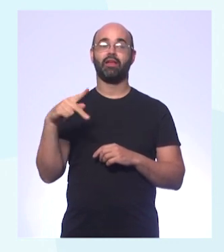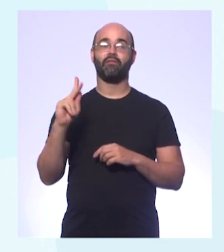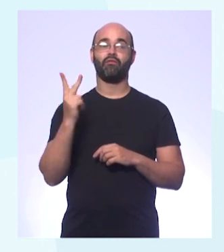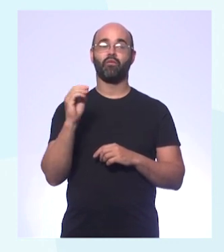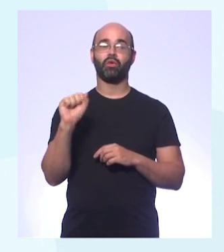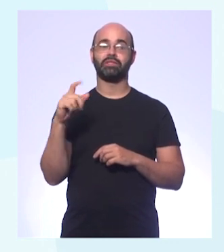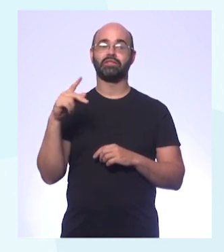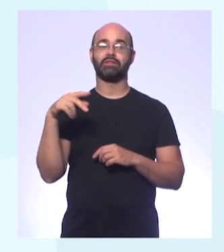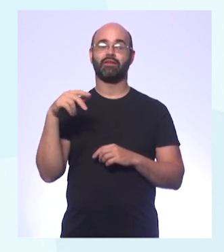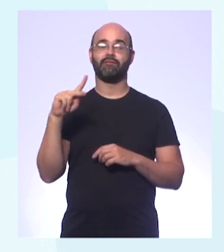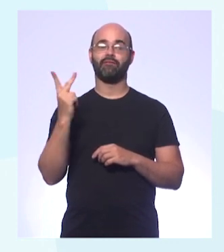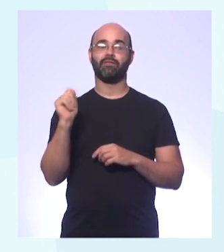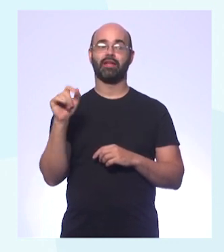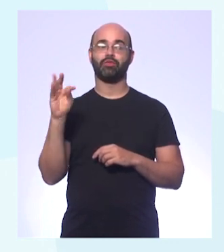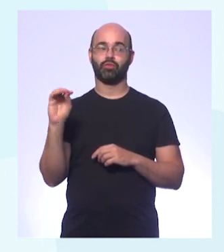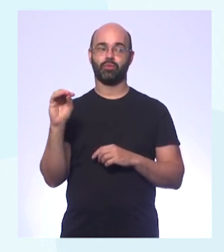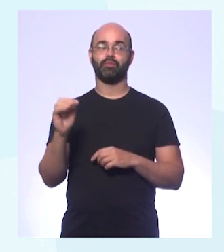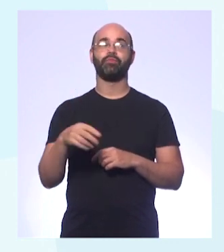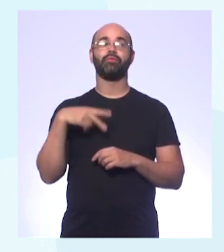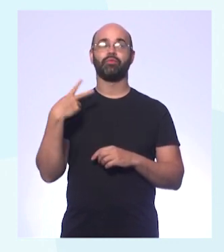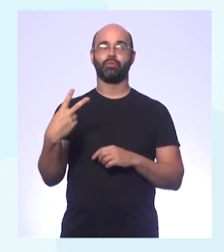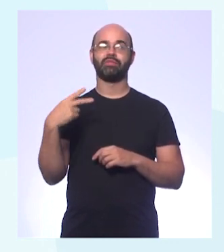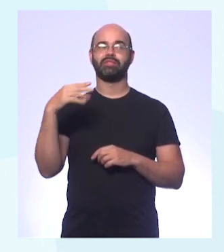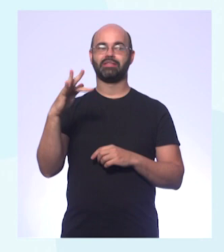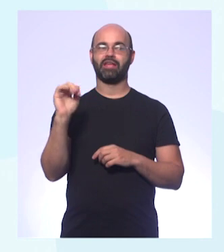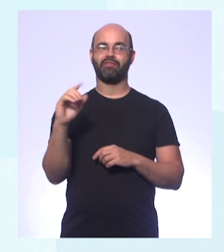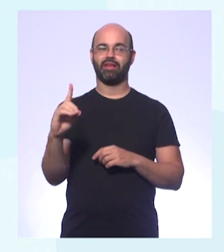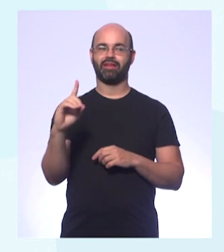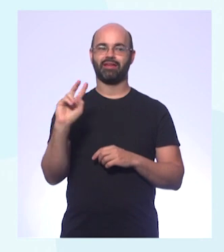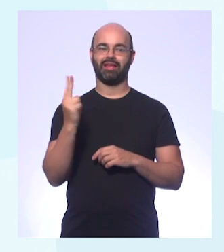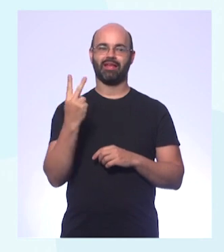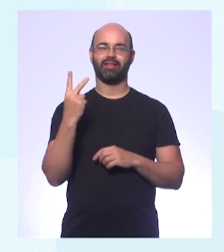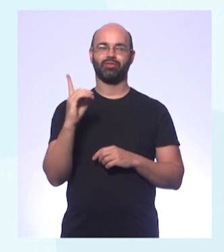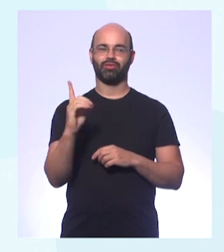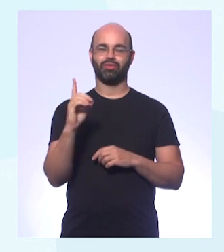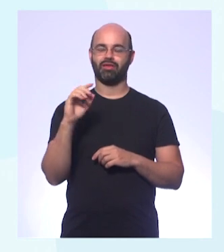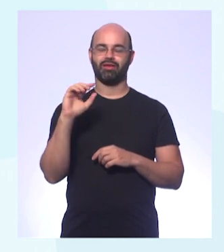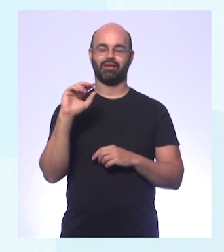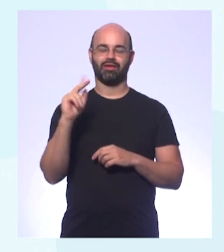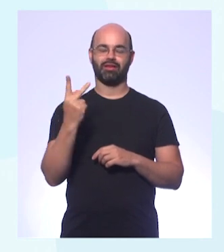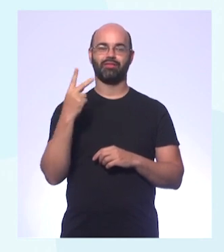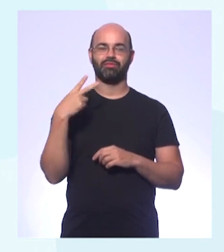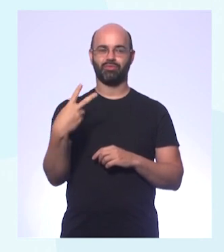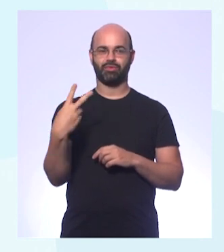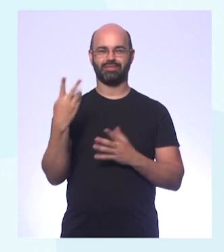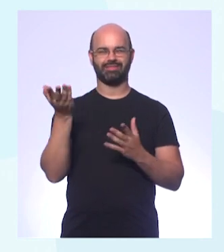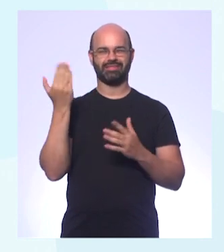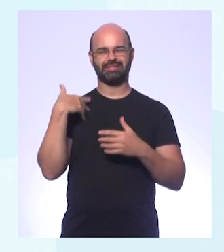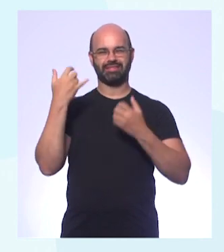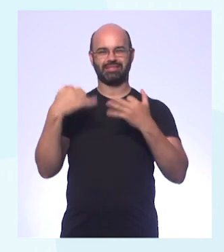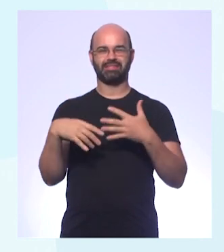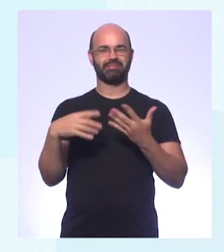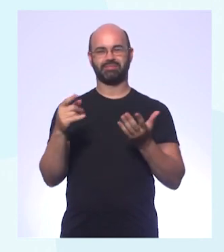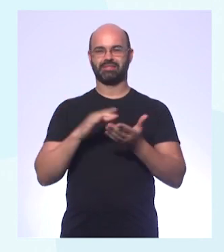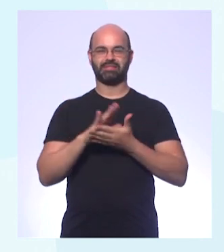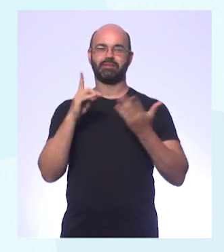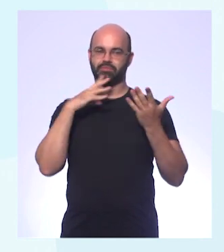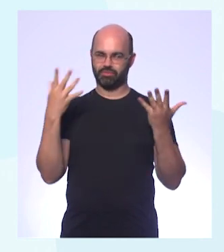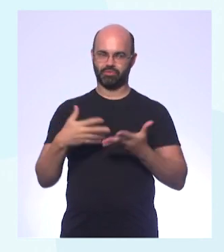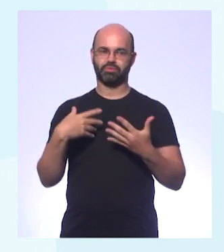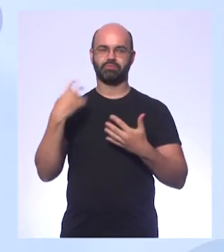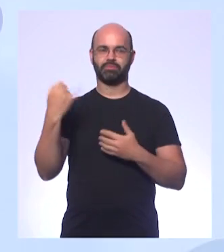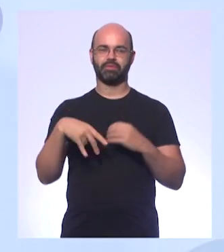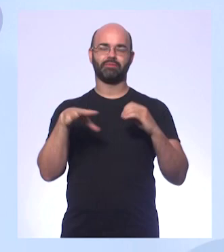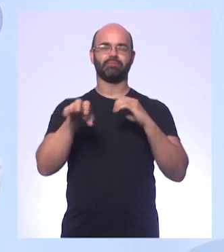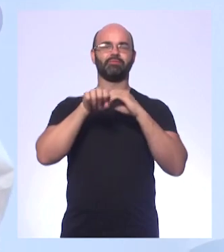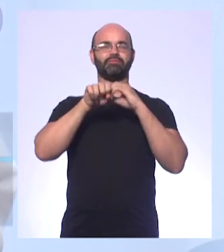2 FADH2, que eu ainda não falei sobre ele muito, mas vou falar hoje bastante. E até agora já liberou 6 gás carbônico.